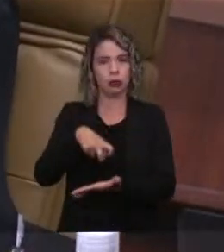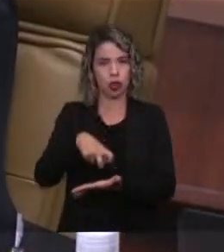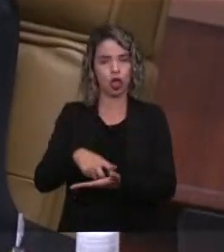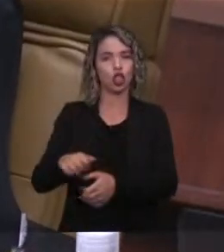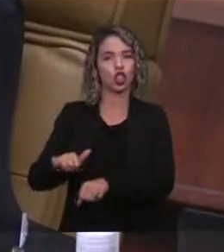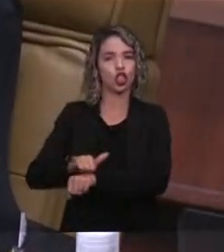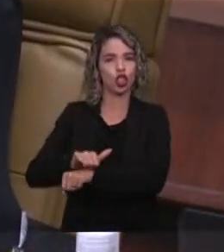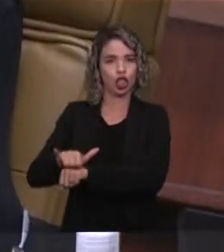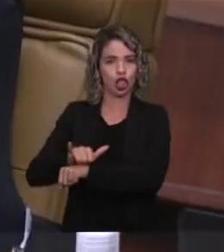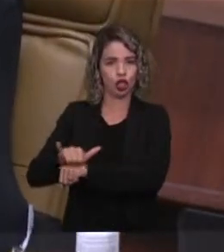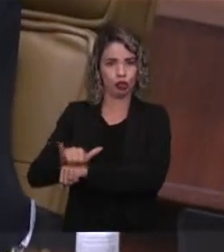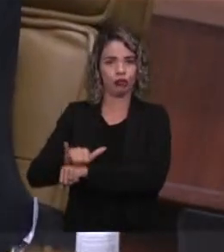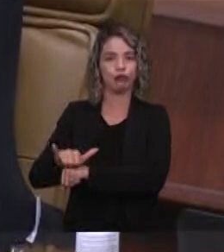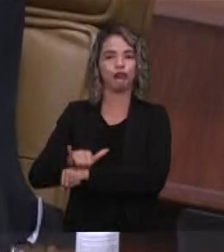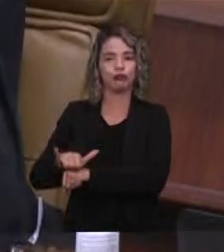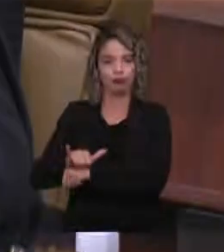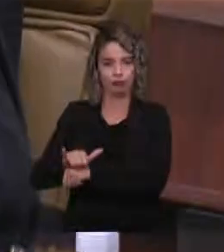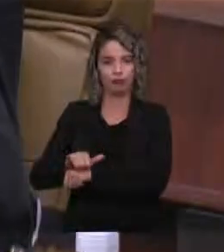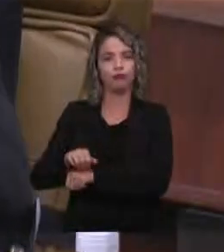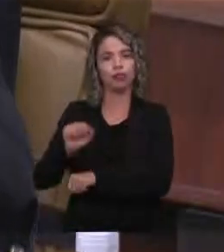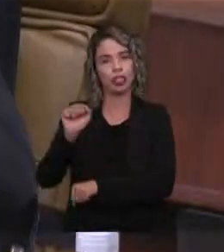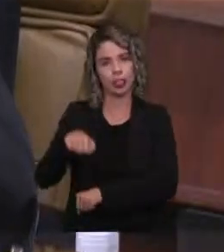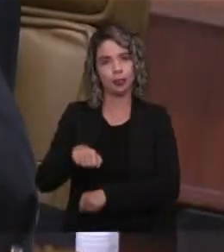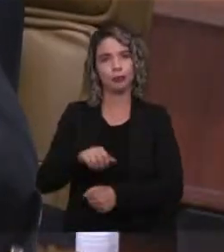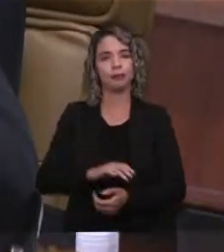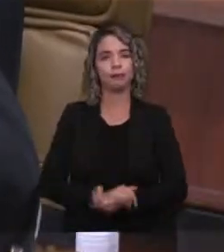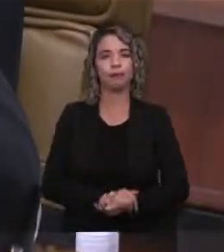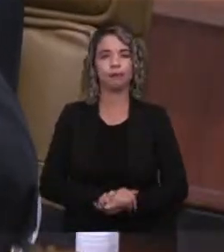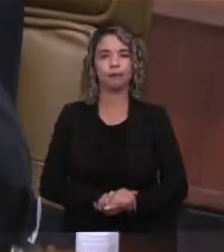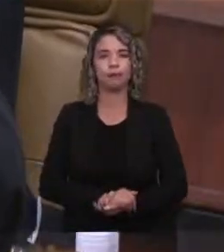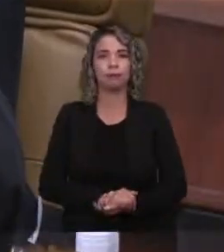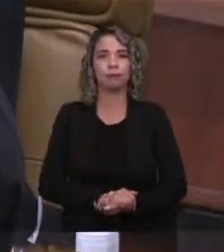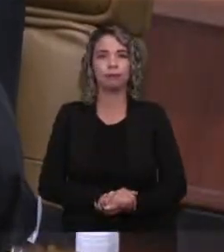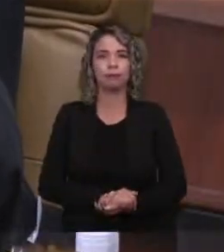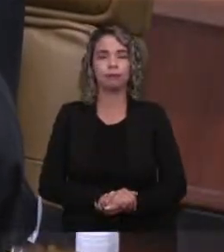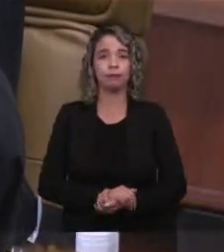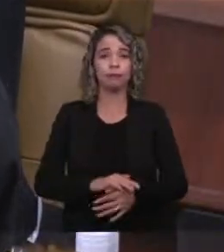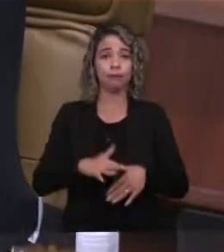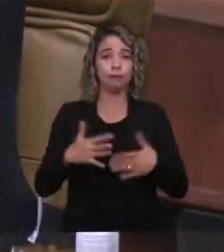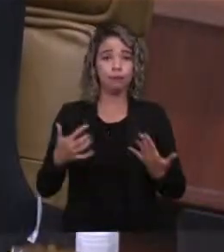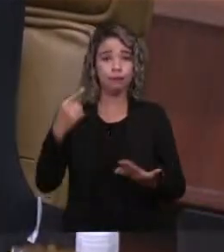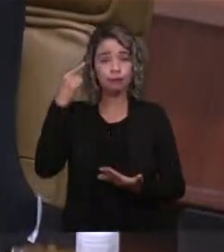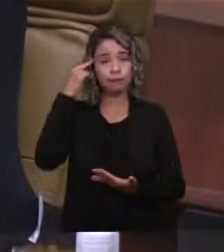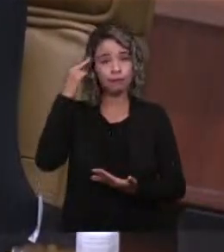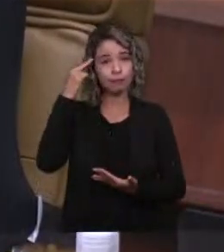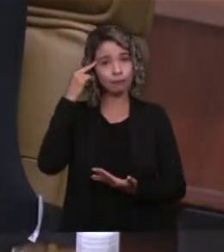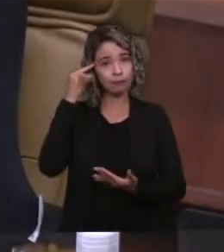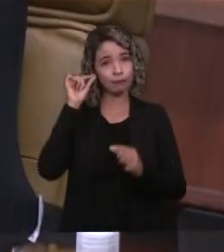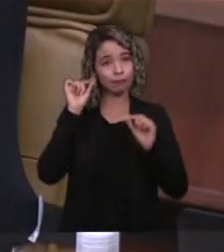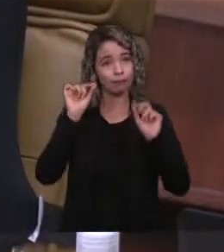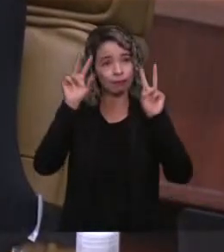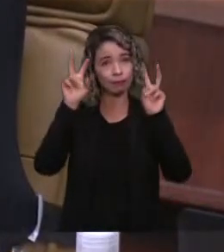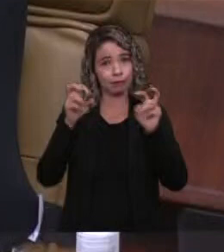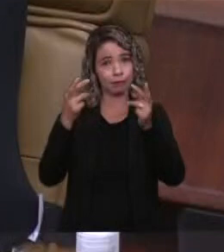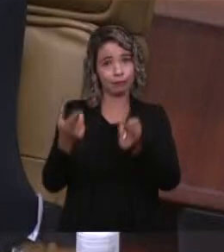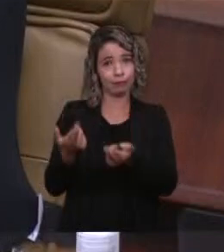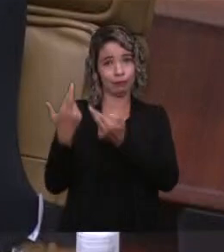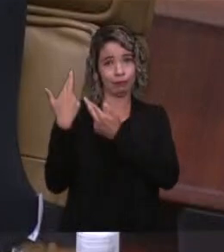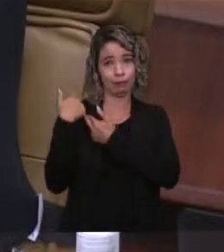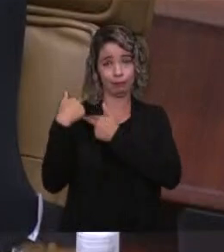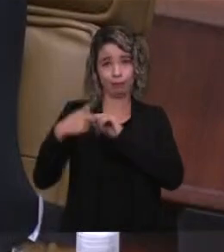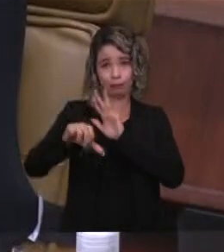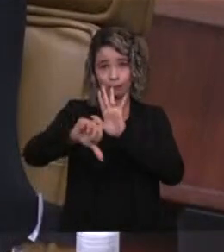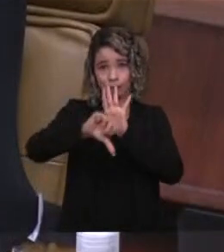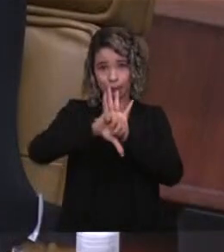lavagem de dinheiro. Então, penso que, no tocante à responsabilidade